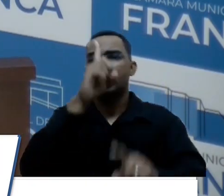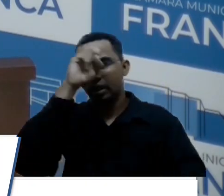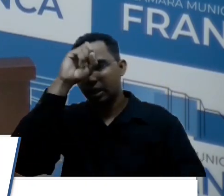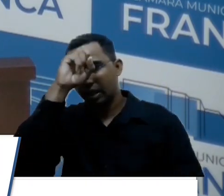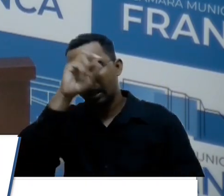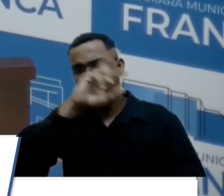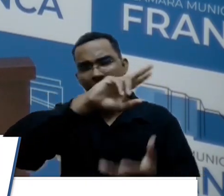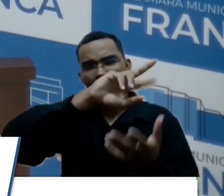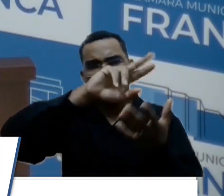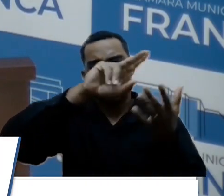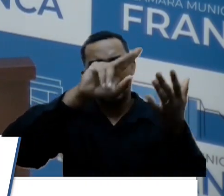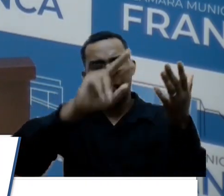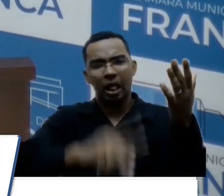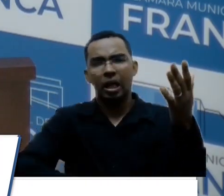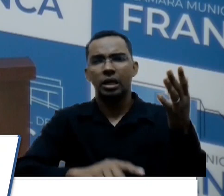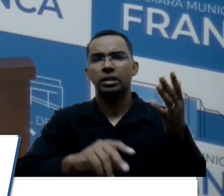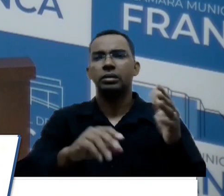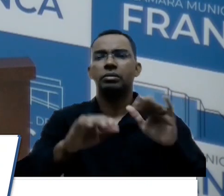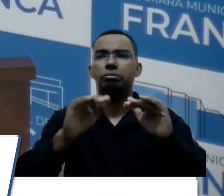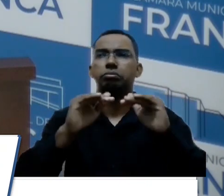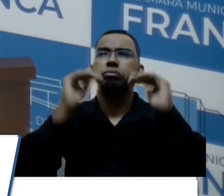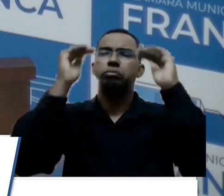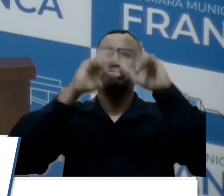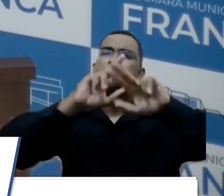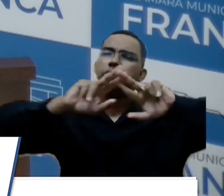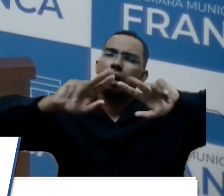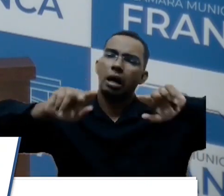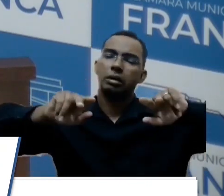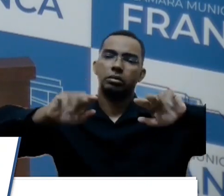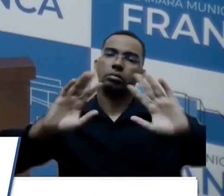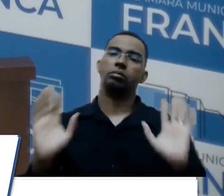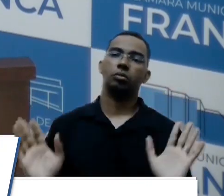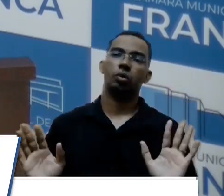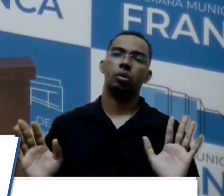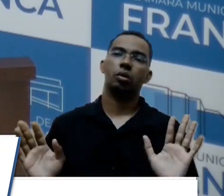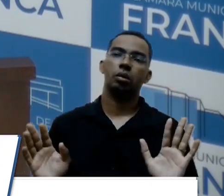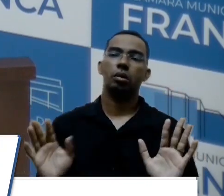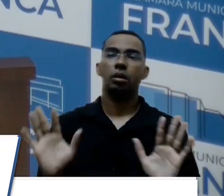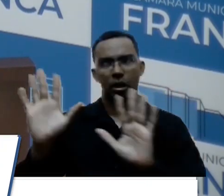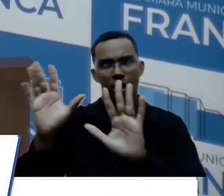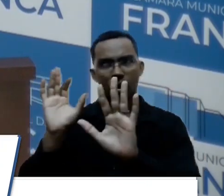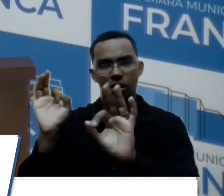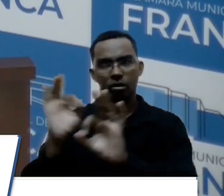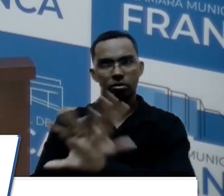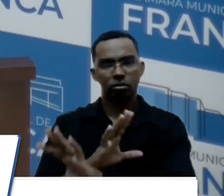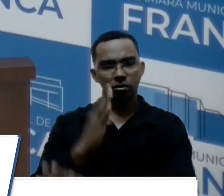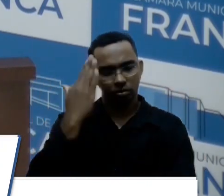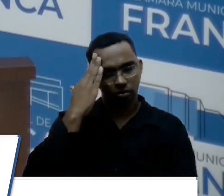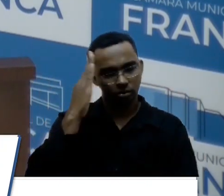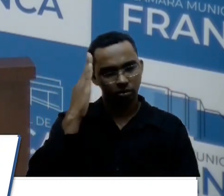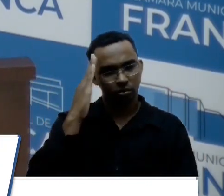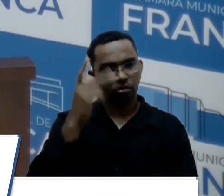é extrateta, não sei o que das quantas. Eu já estou concluindo, senhor presidente. Então,